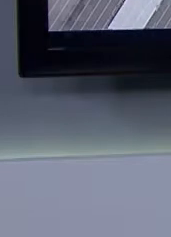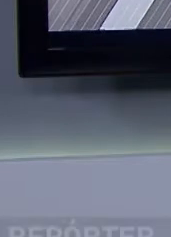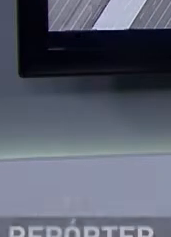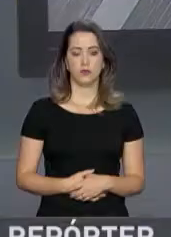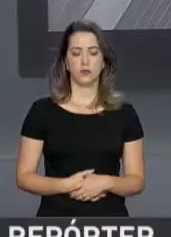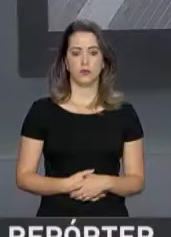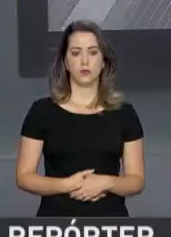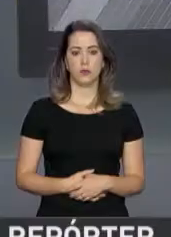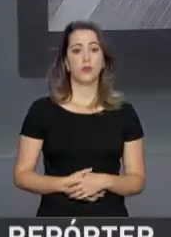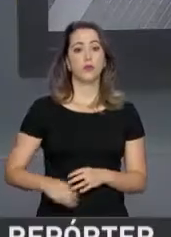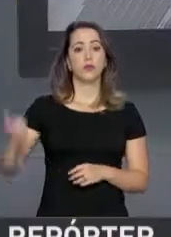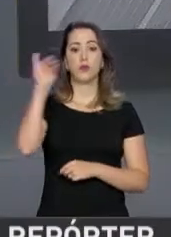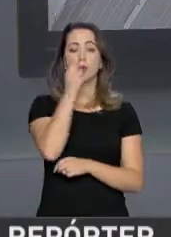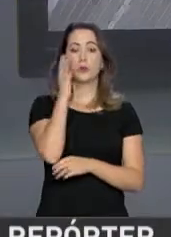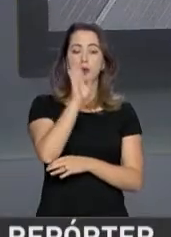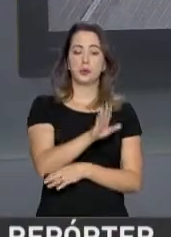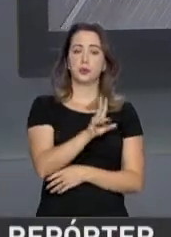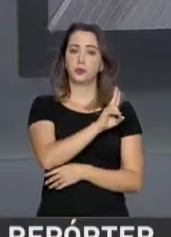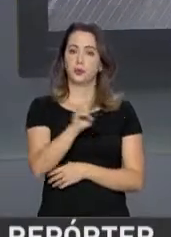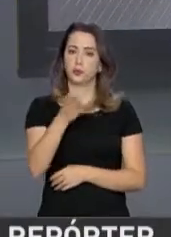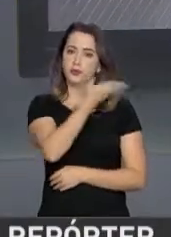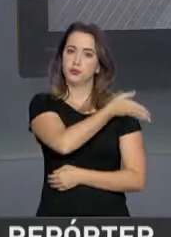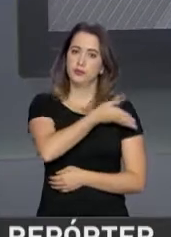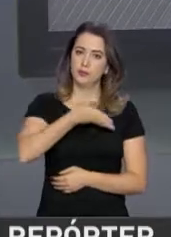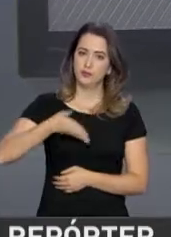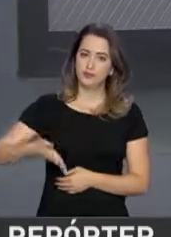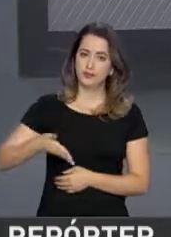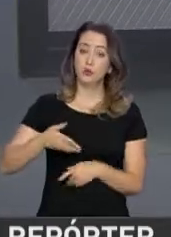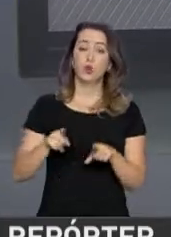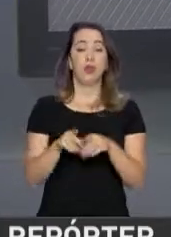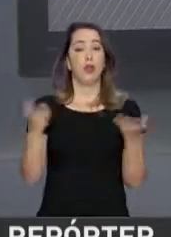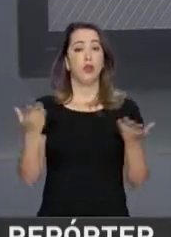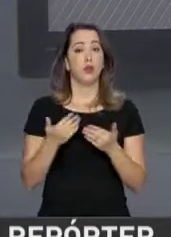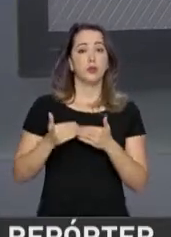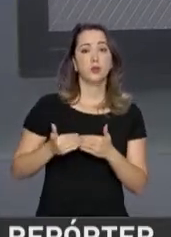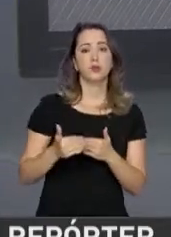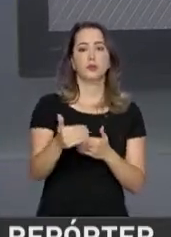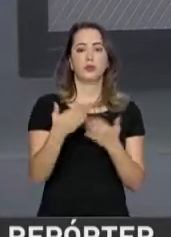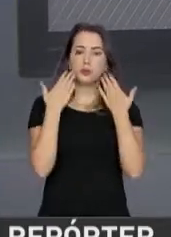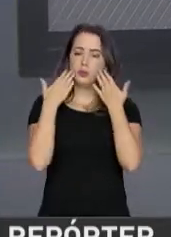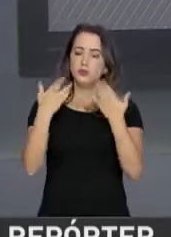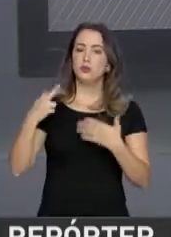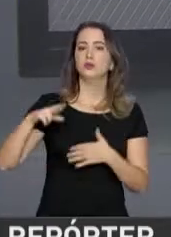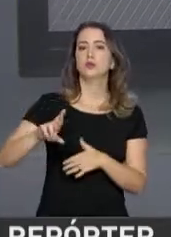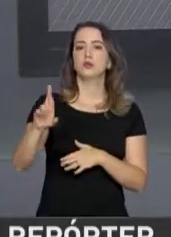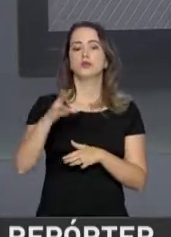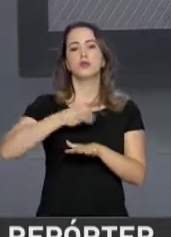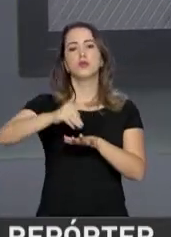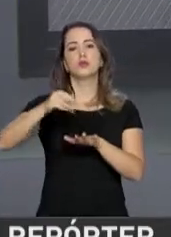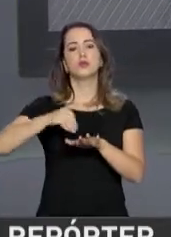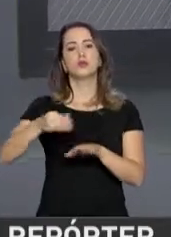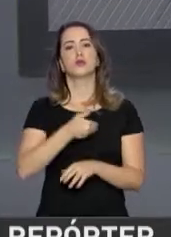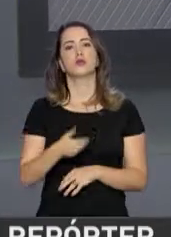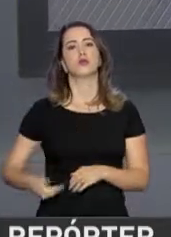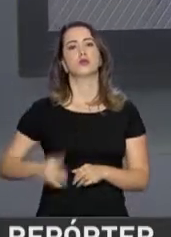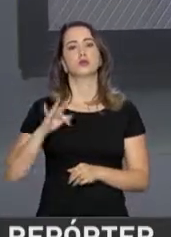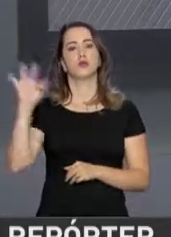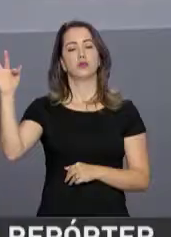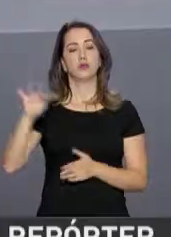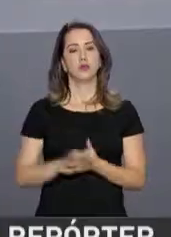olá boa tarde eu sou ana gabriella sales ea partir de agora sigo com você no repórter nbr e as notícias do governo